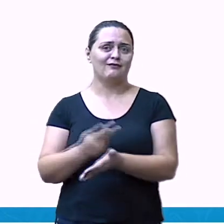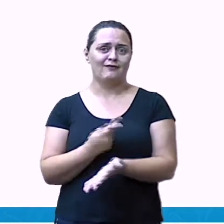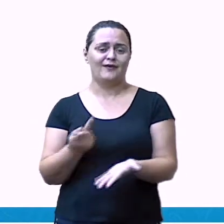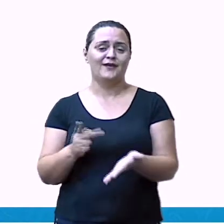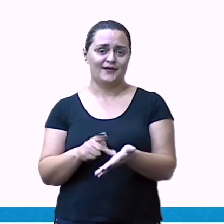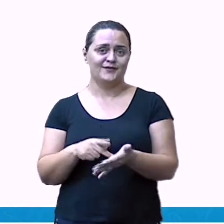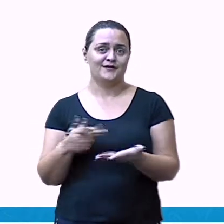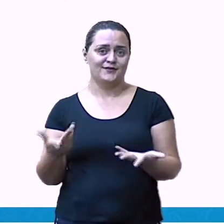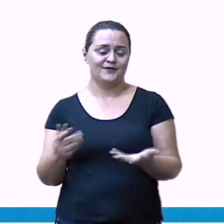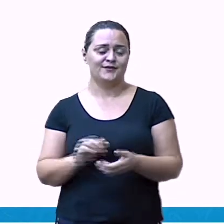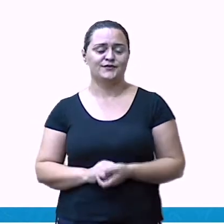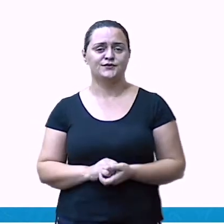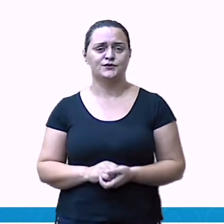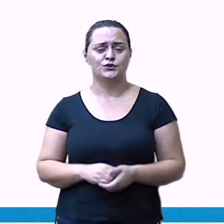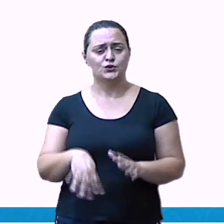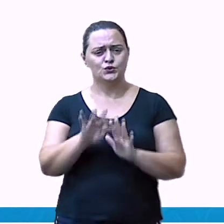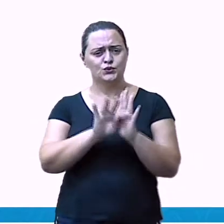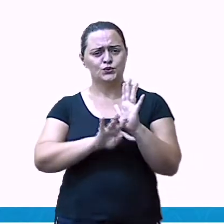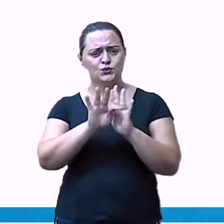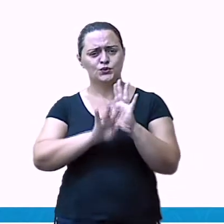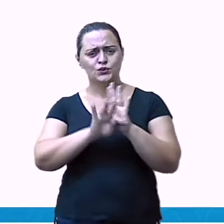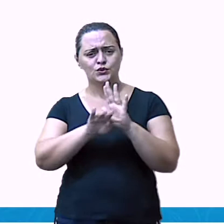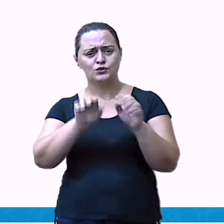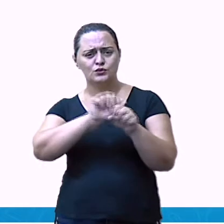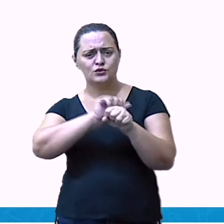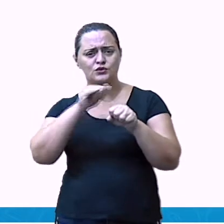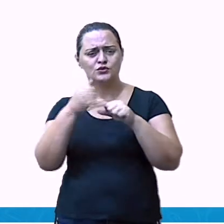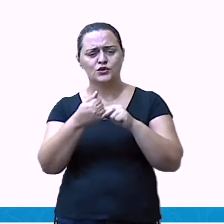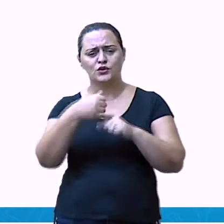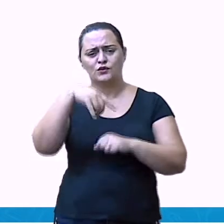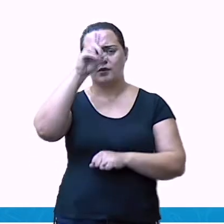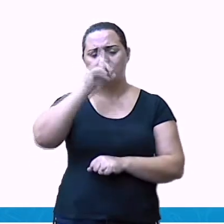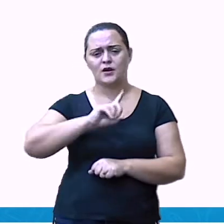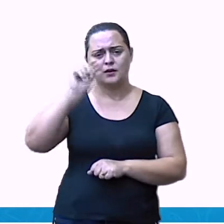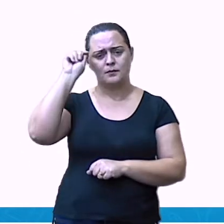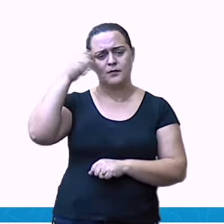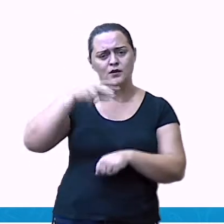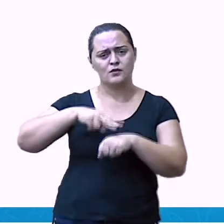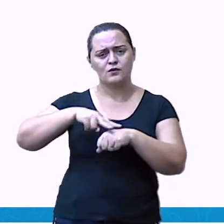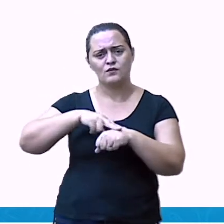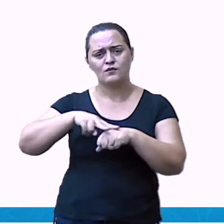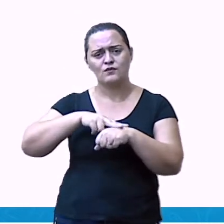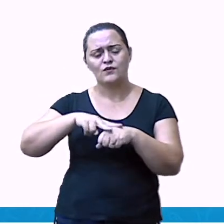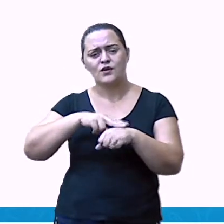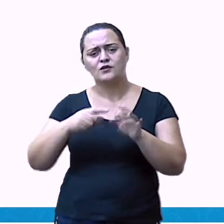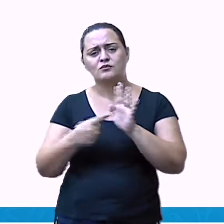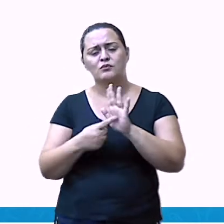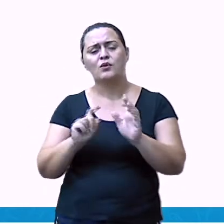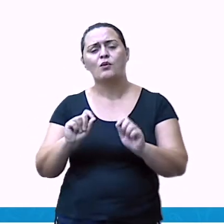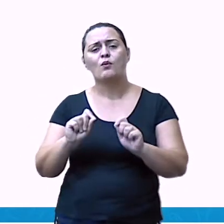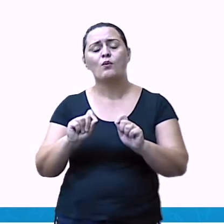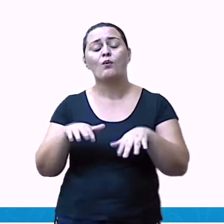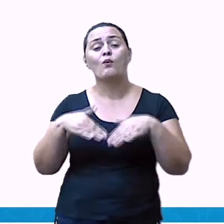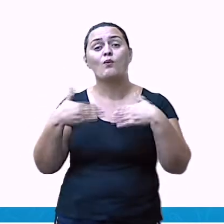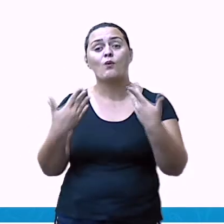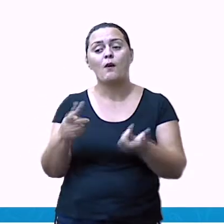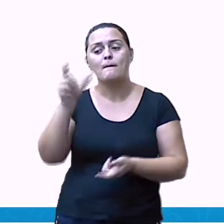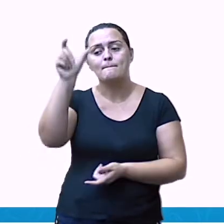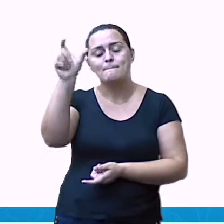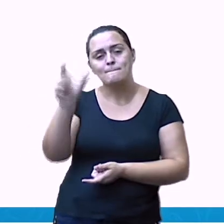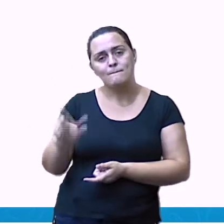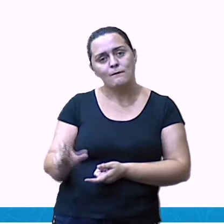os adjetivos amarelo, preto e verde se referem a qual personagem? Qual é